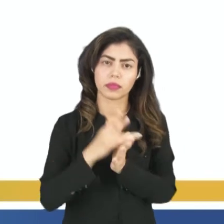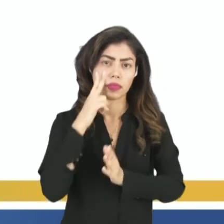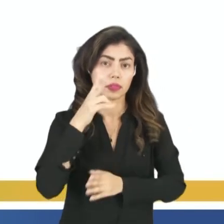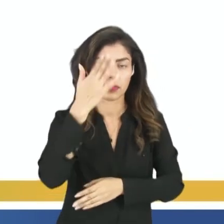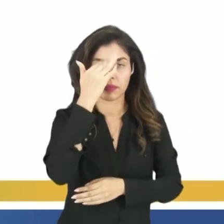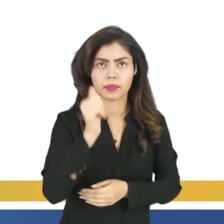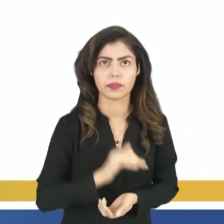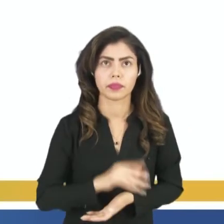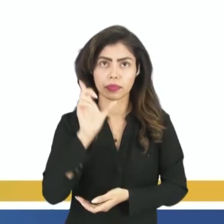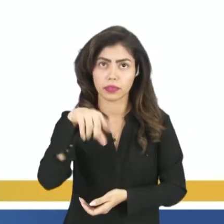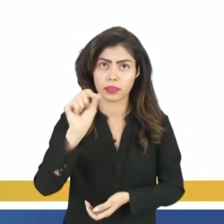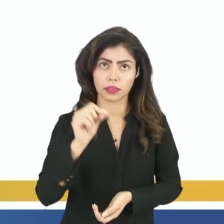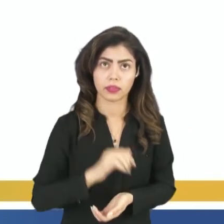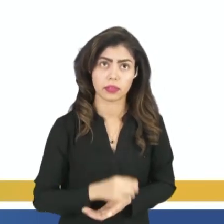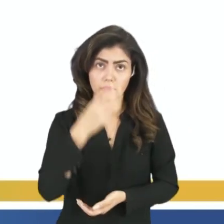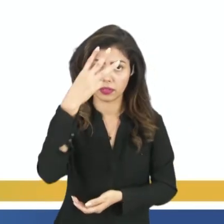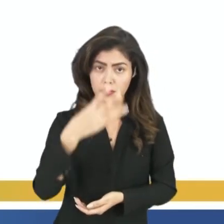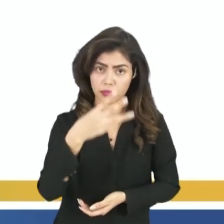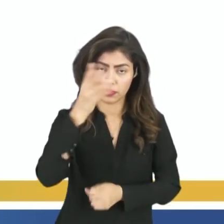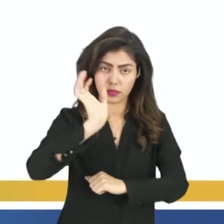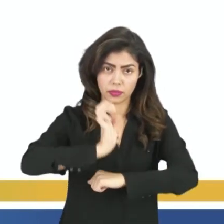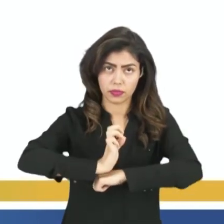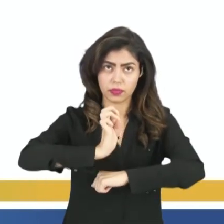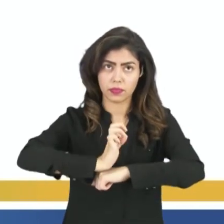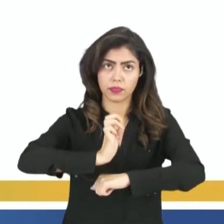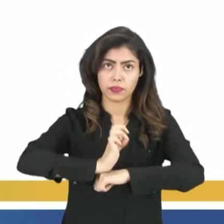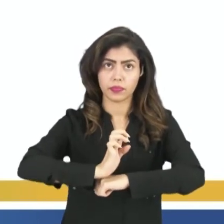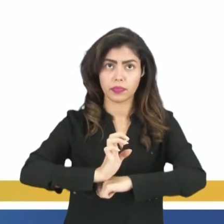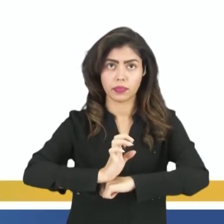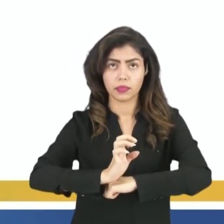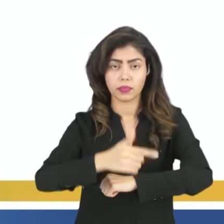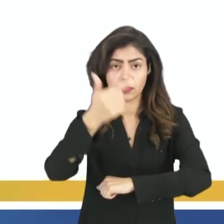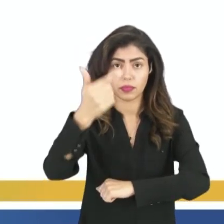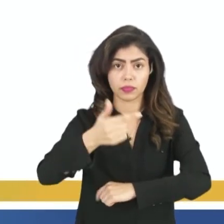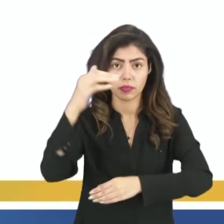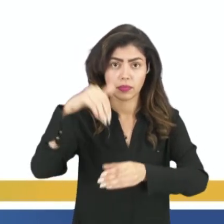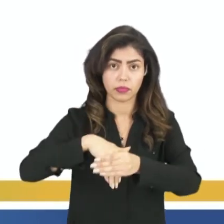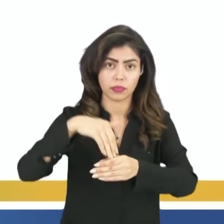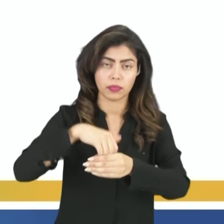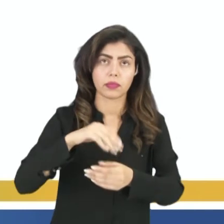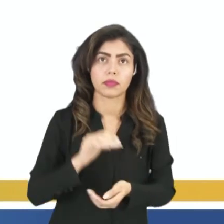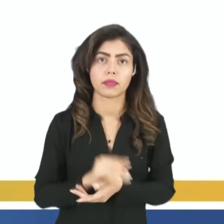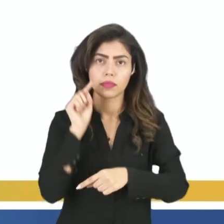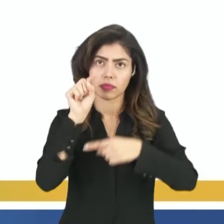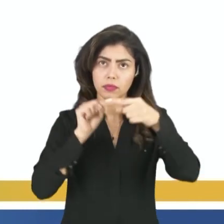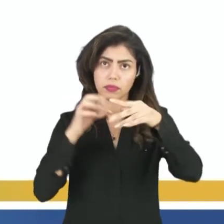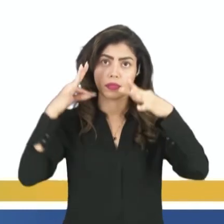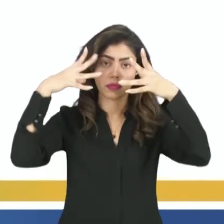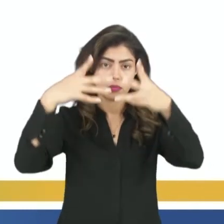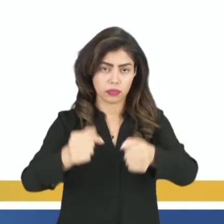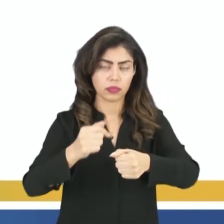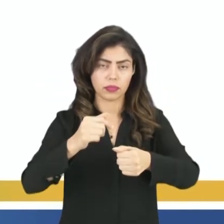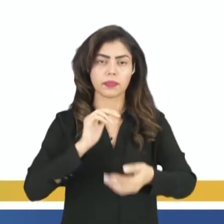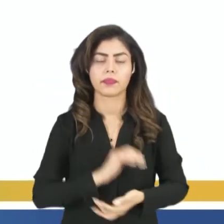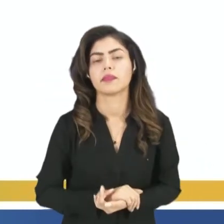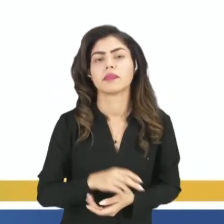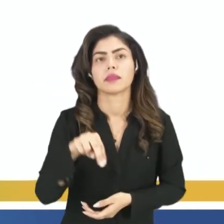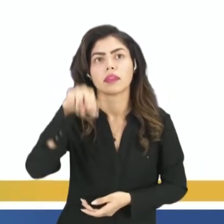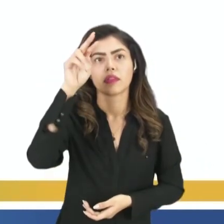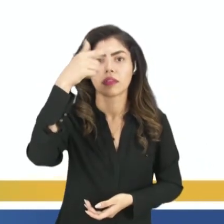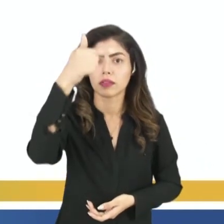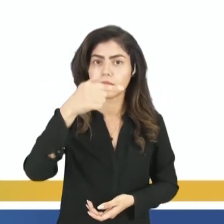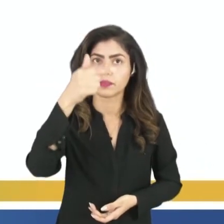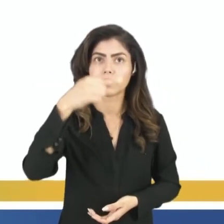relativa, vamos pegar aqui, são 3 estados, que foram eleitos no segundo turno, dividido pelo total de estados da região norte, que